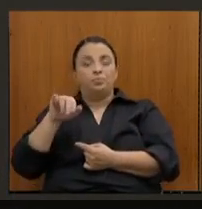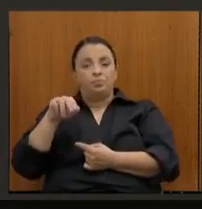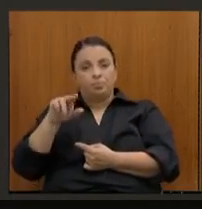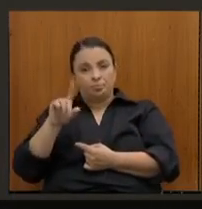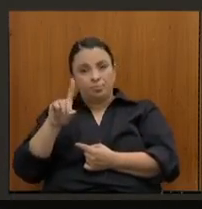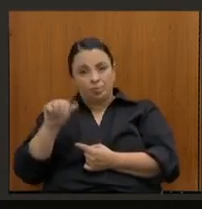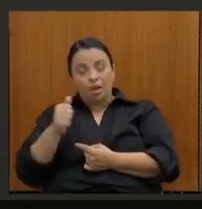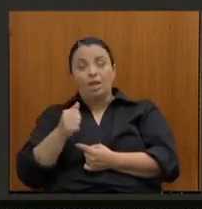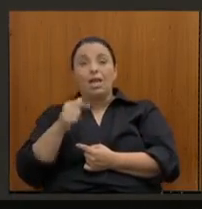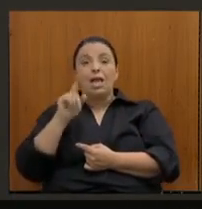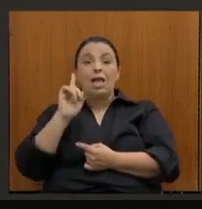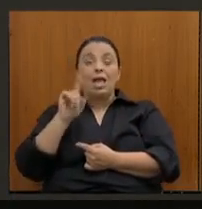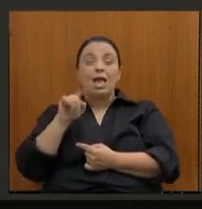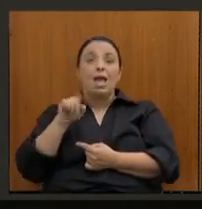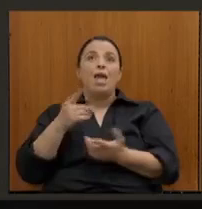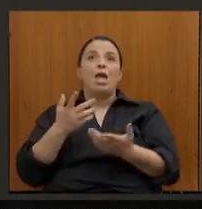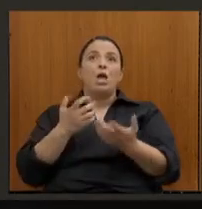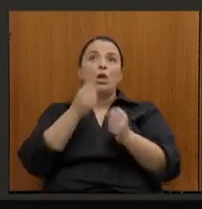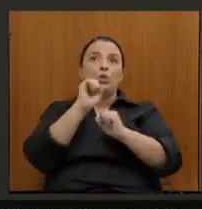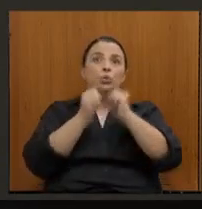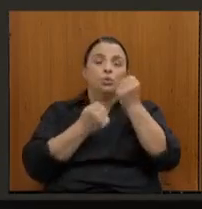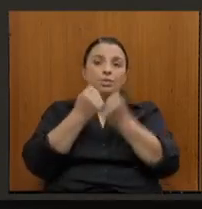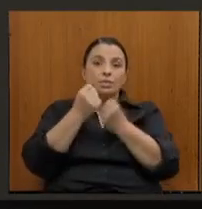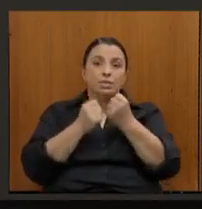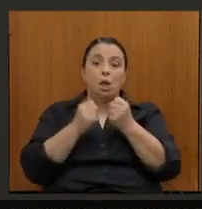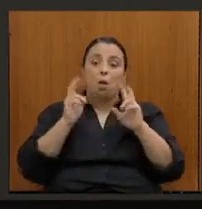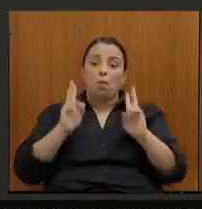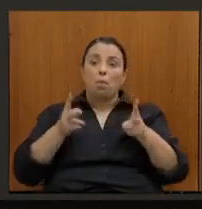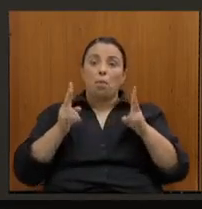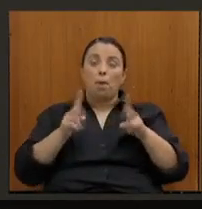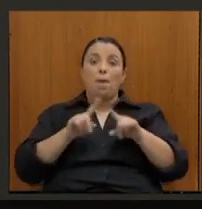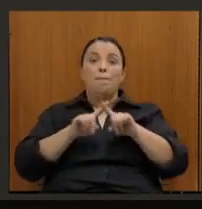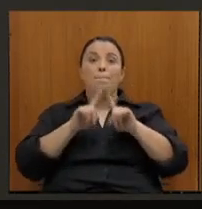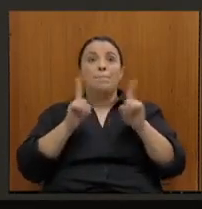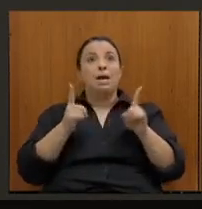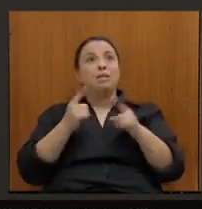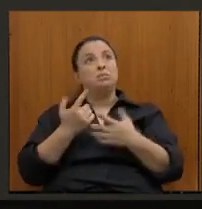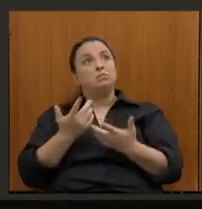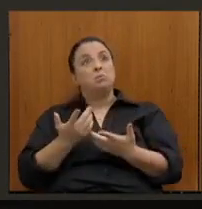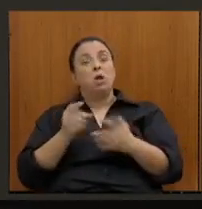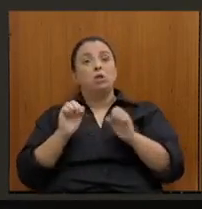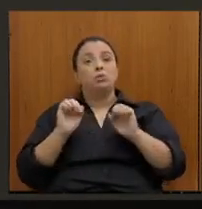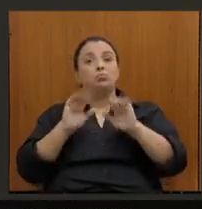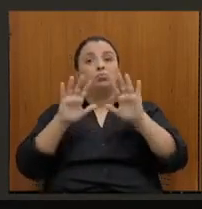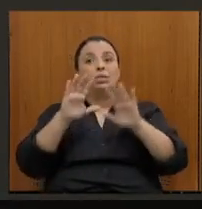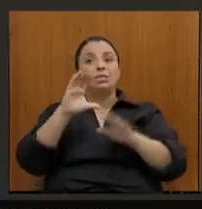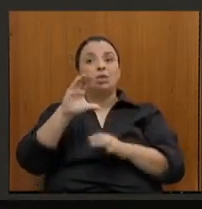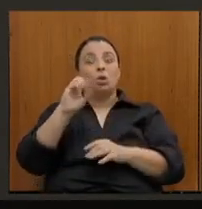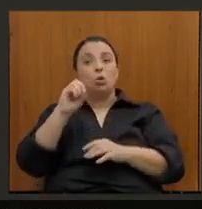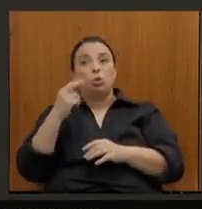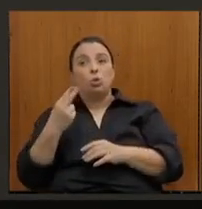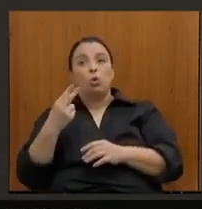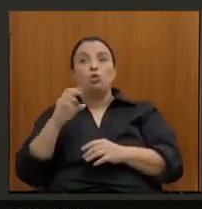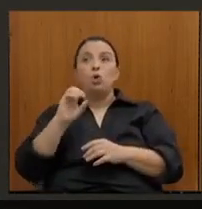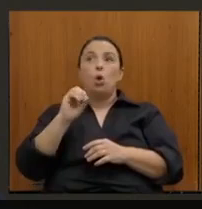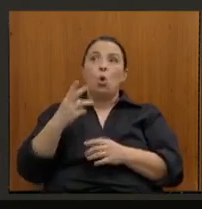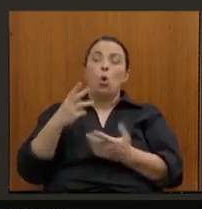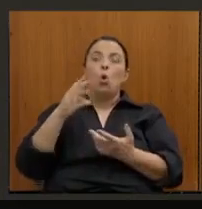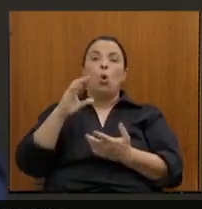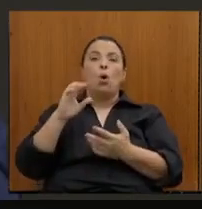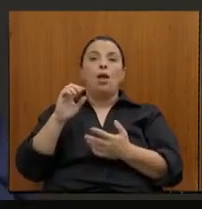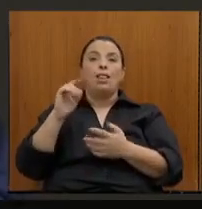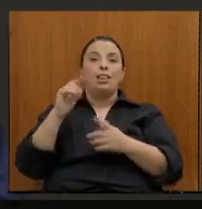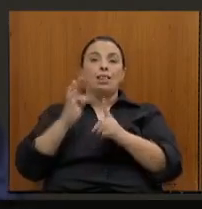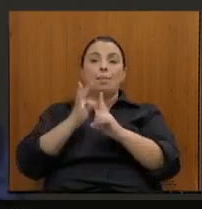pré-industrial em torno de 1,5 a 1,8 graus sentidos de elevação de temperatura o que não causaria